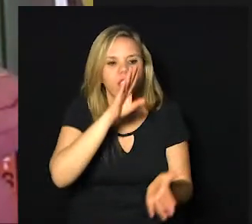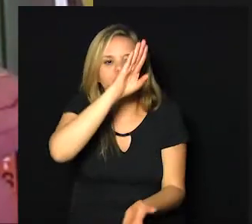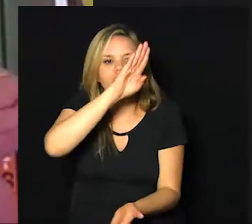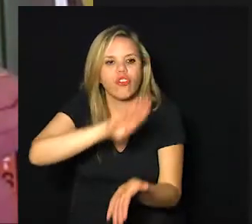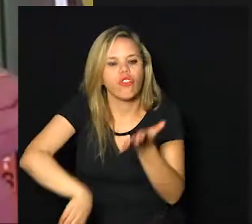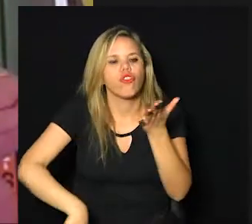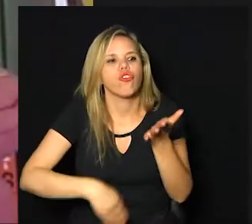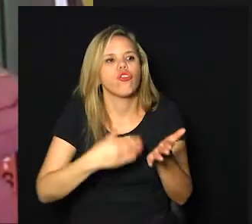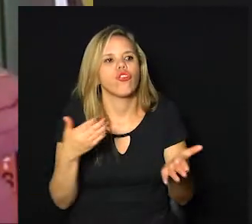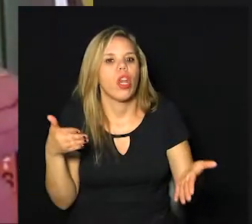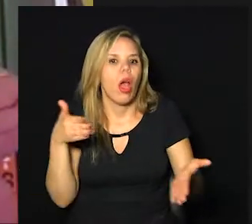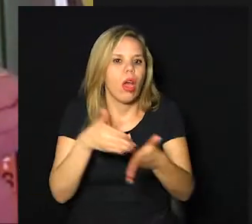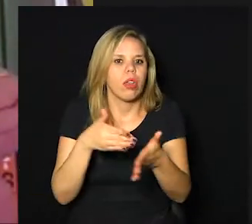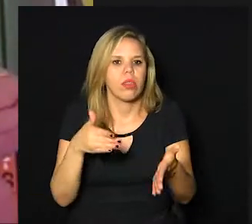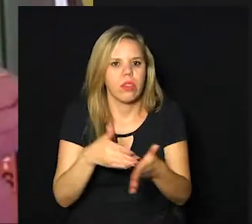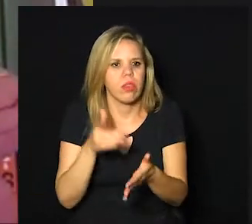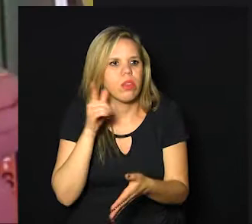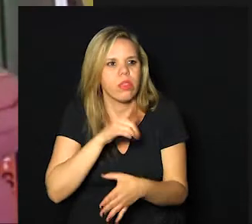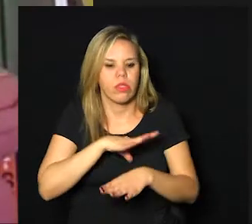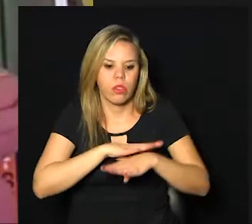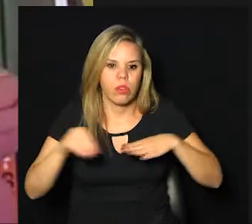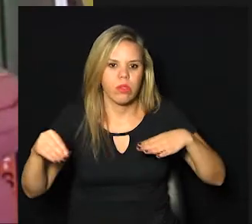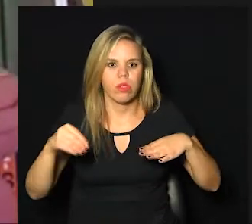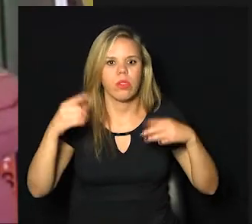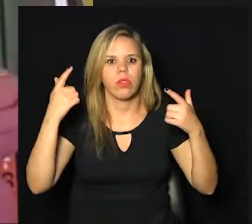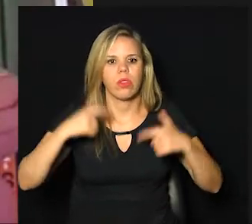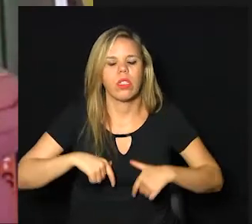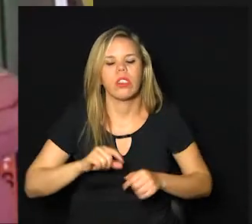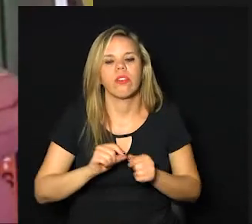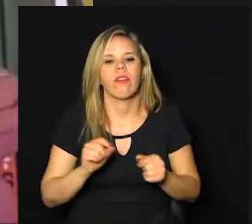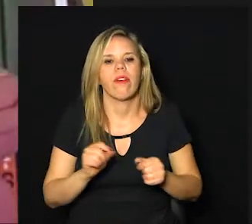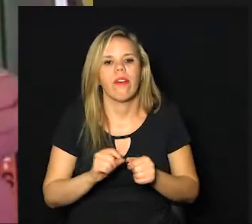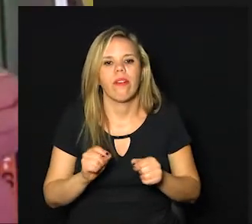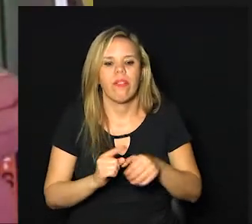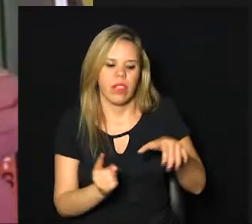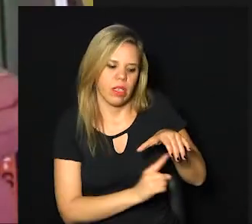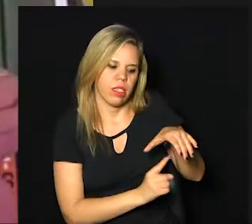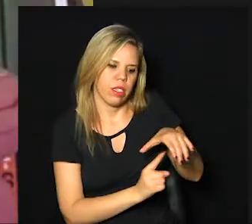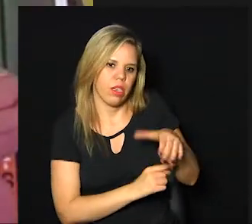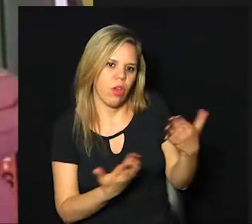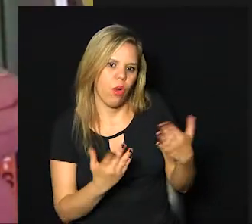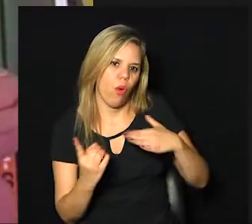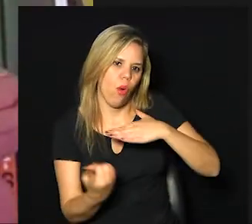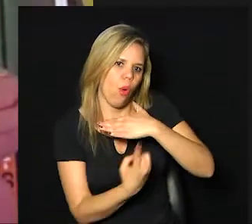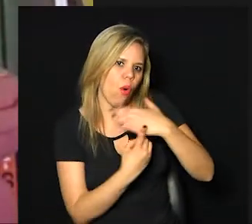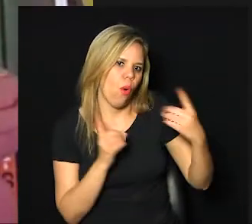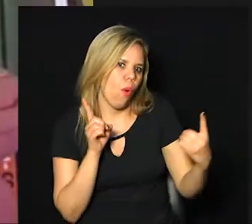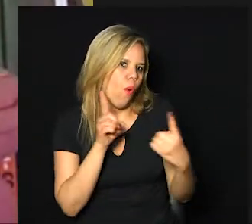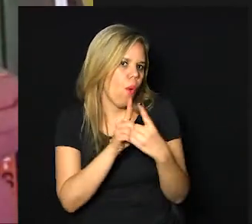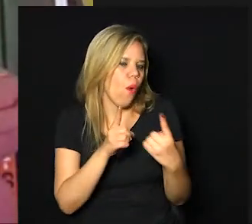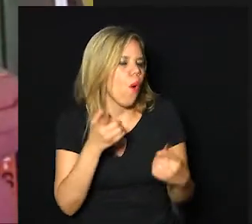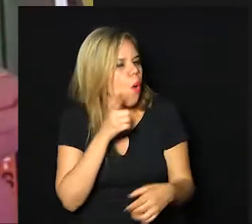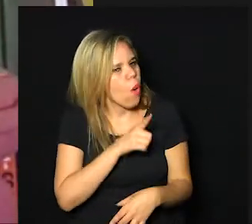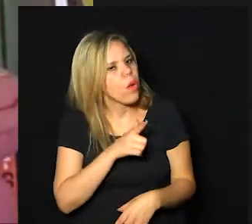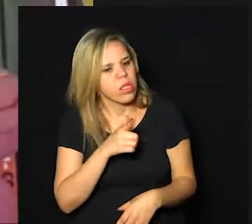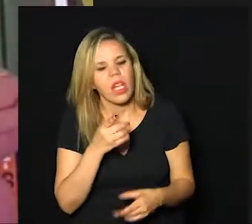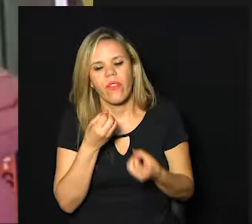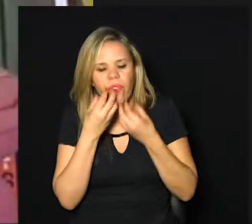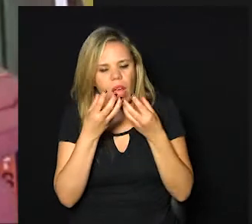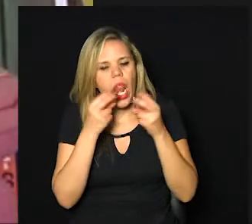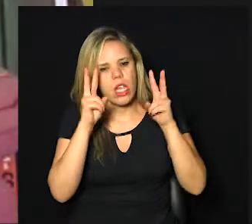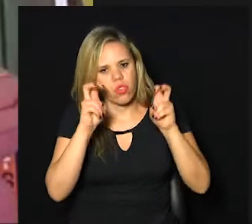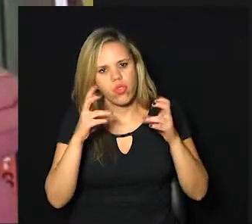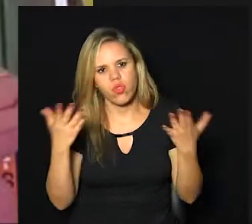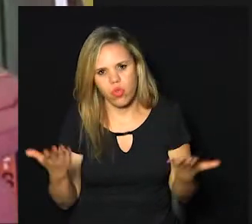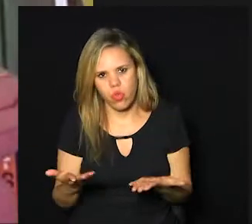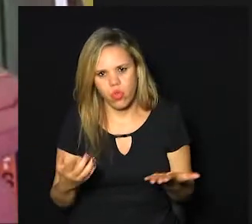e conseguir tirar a fala para ela conseguir se curar. Então, o que a gente faz na clínica hoje, como a gente já consegue falar mais sobre, o que a